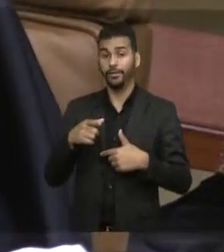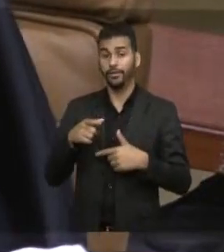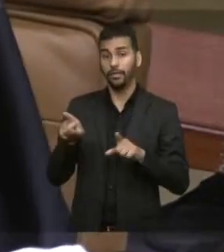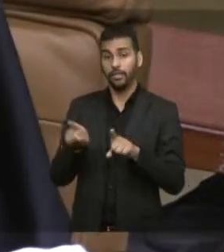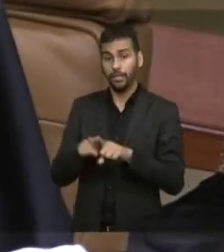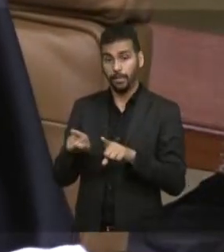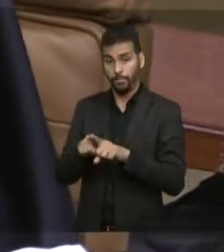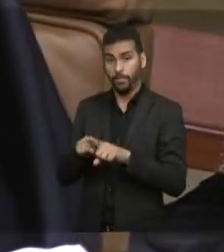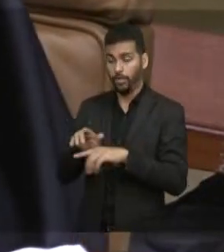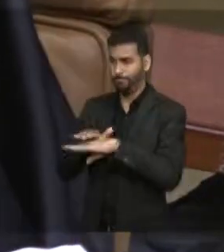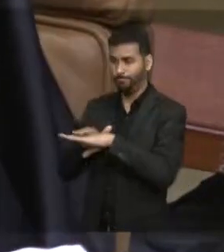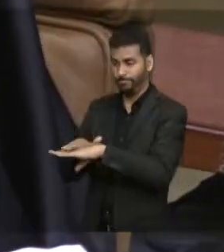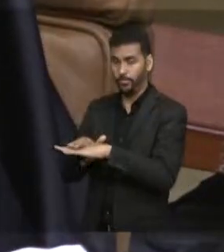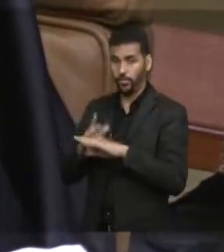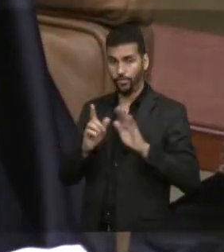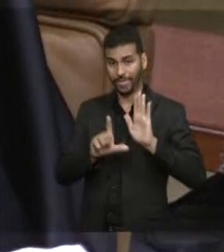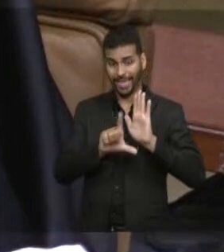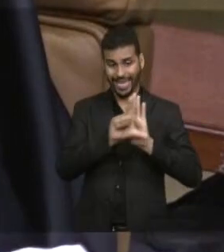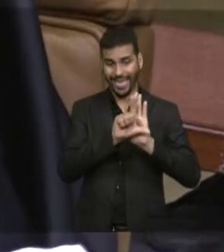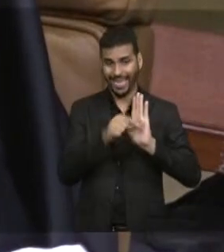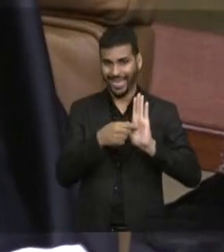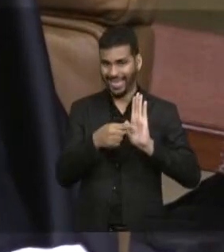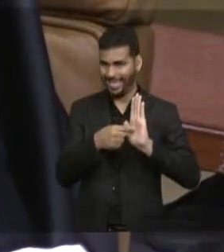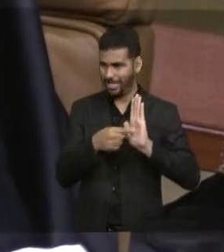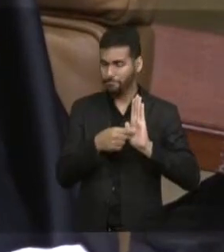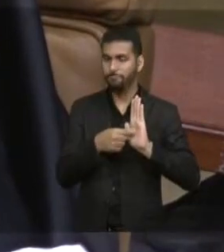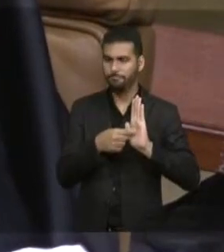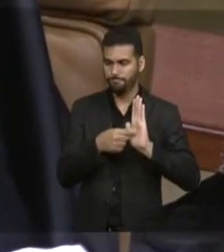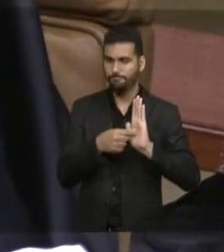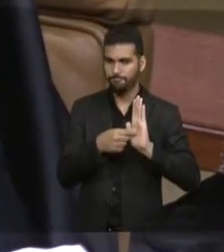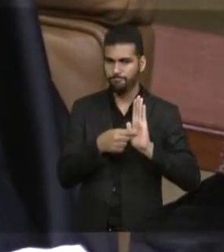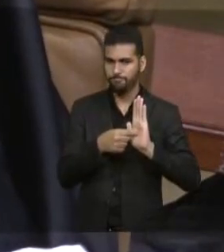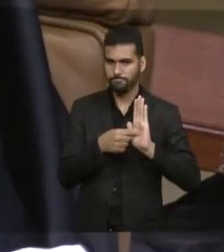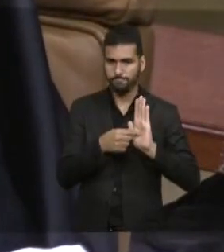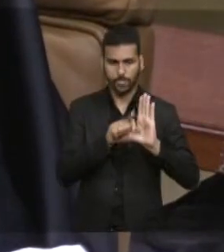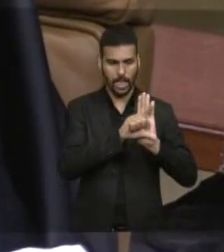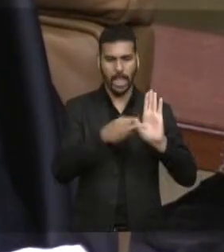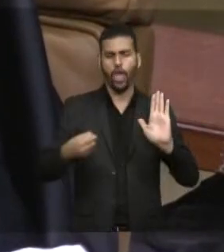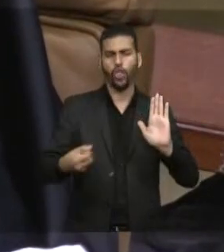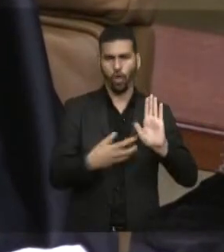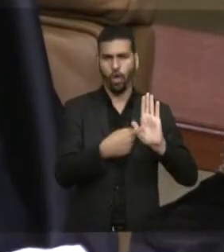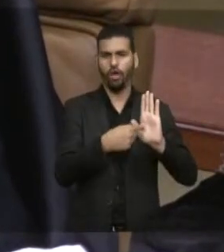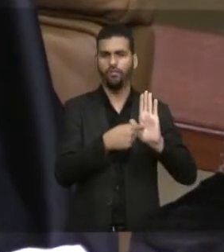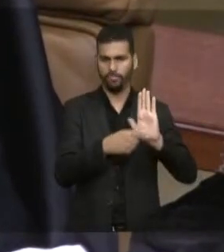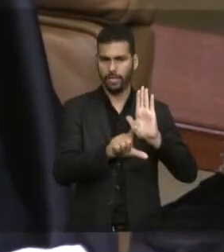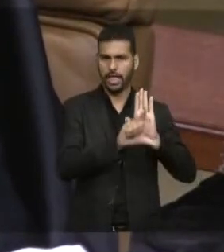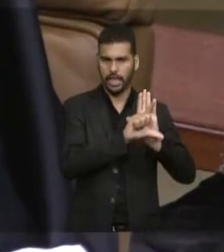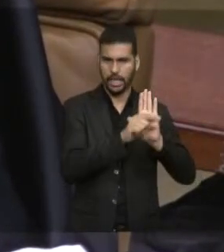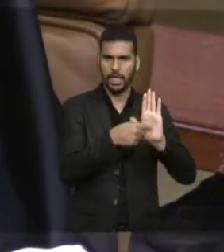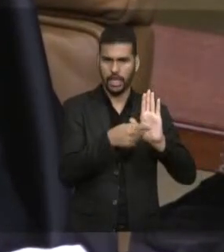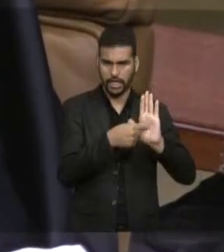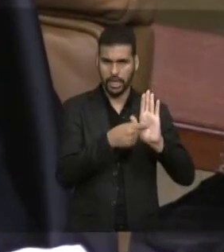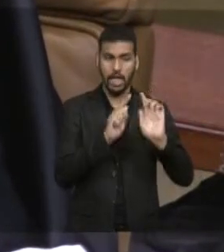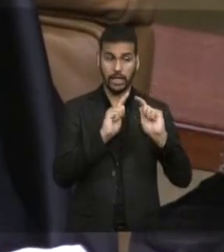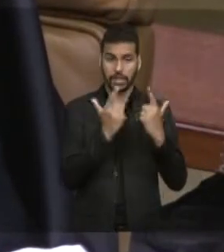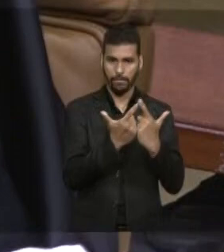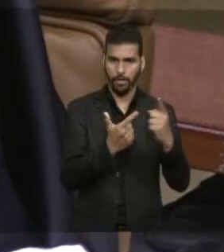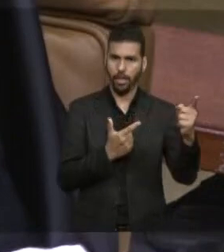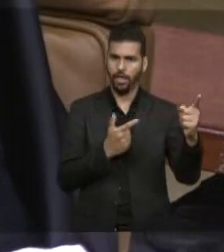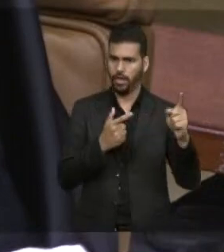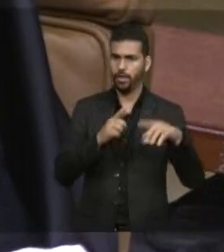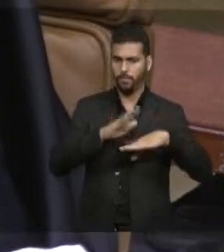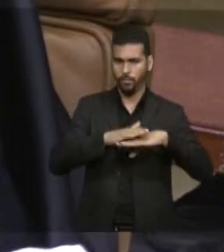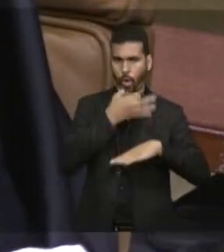a lei editada sob o abrigo segundo sustenta a assembleia